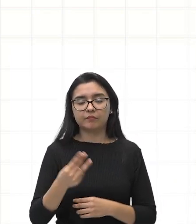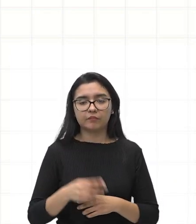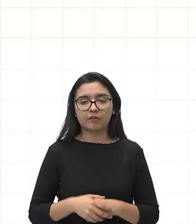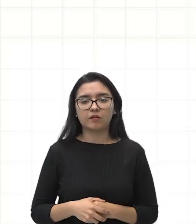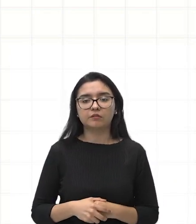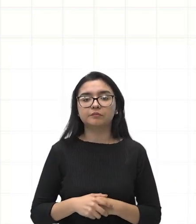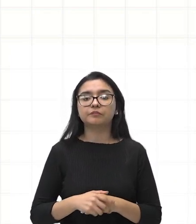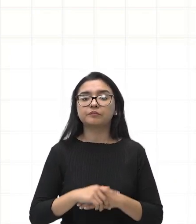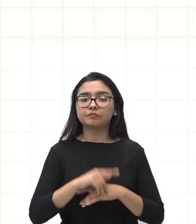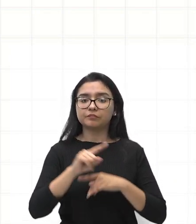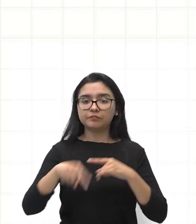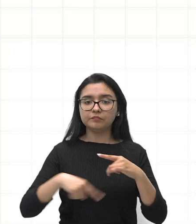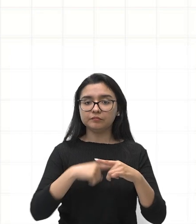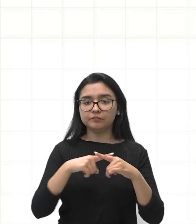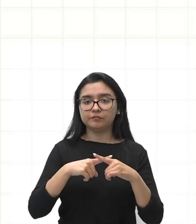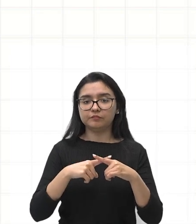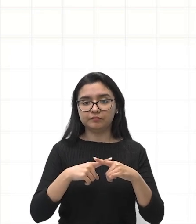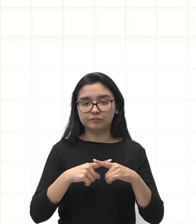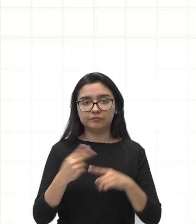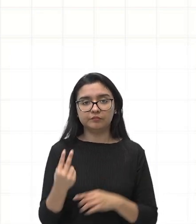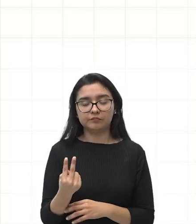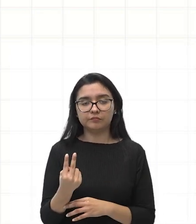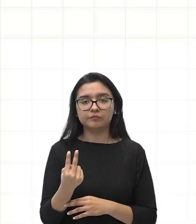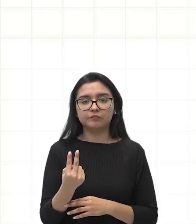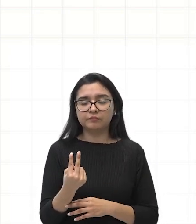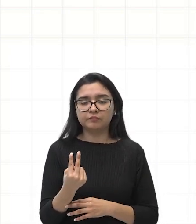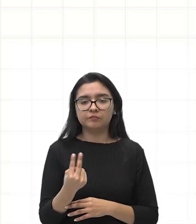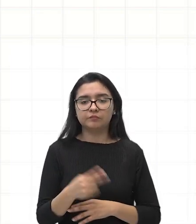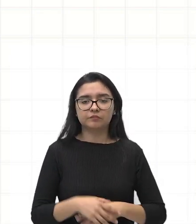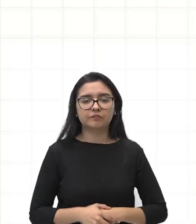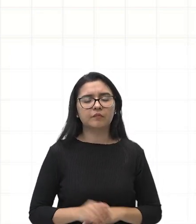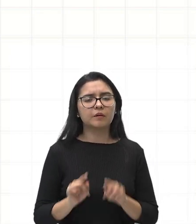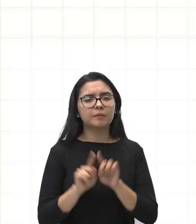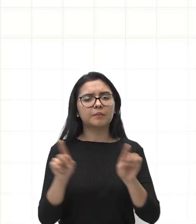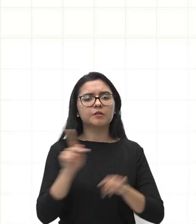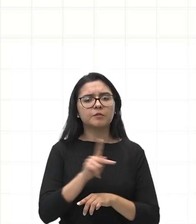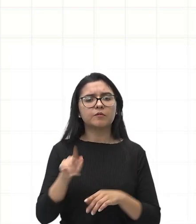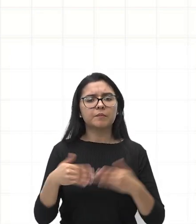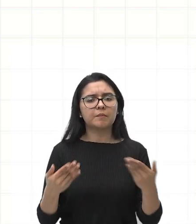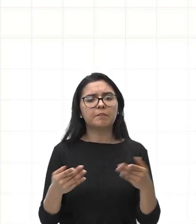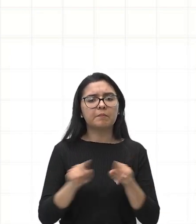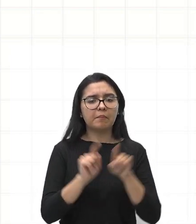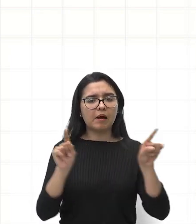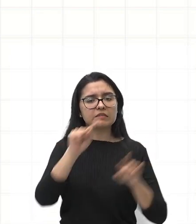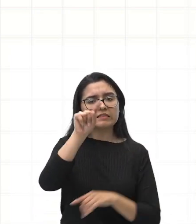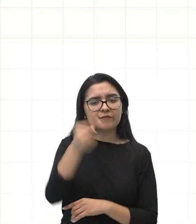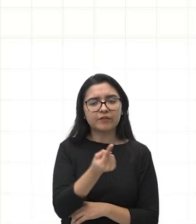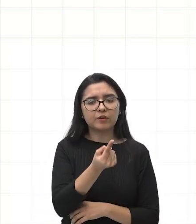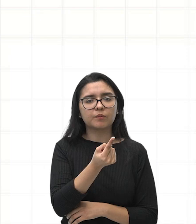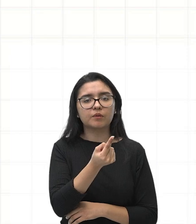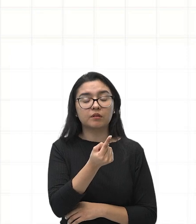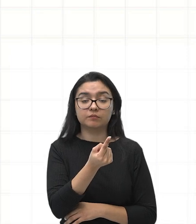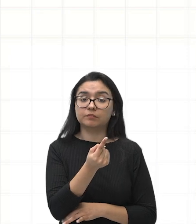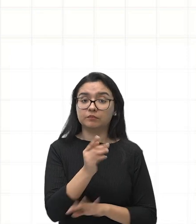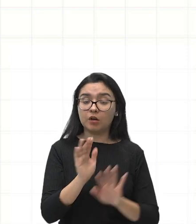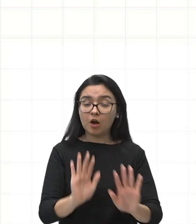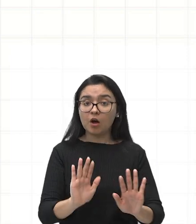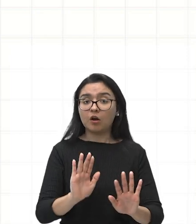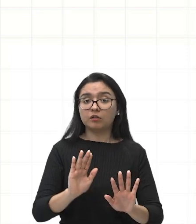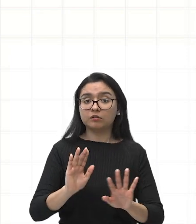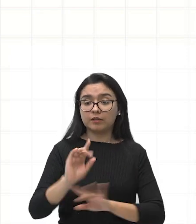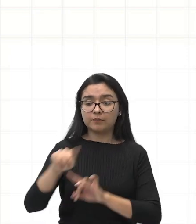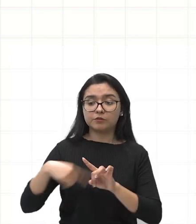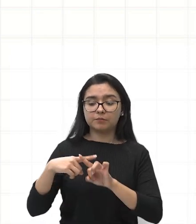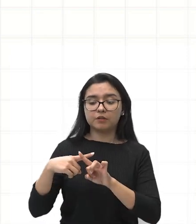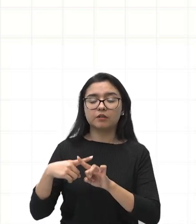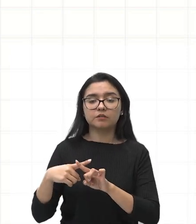3,33 e vai multiplicar por 2. Aí você, professor, e essa vírgula aí? Bom, na multiplicação, meus